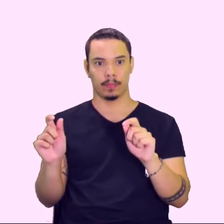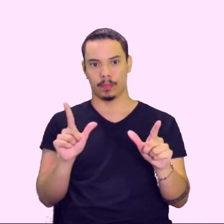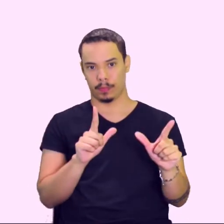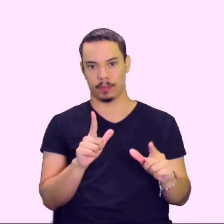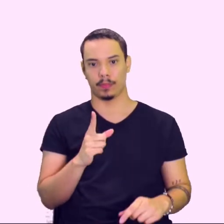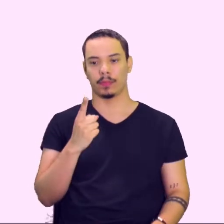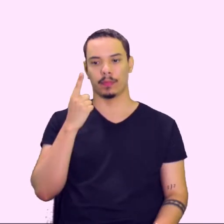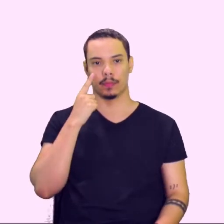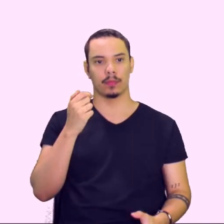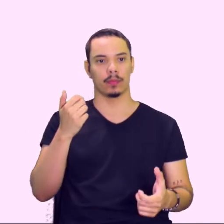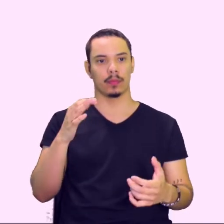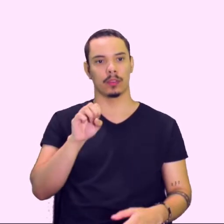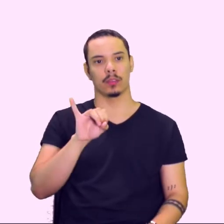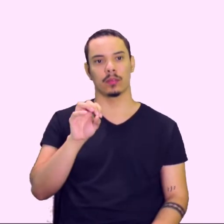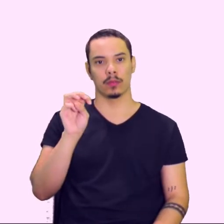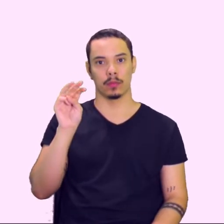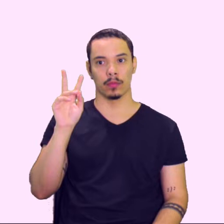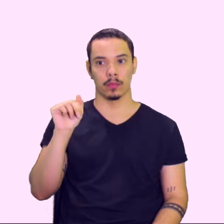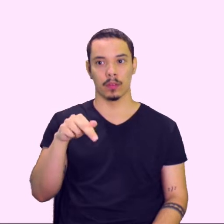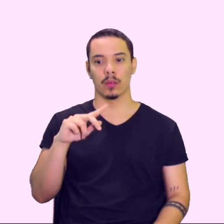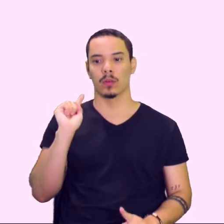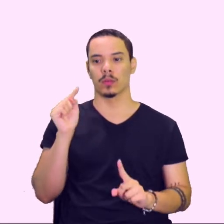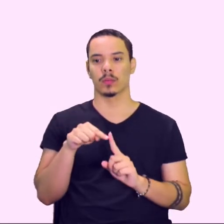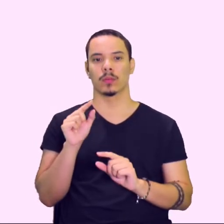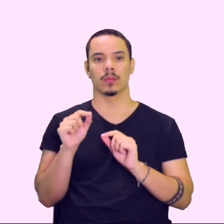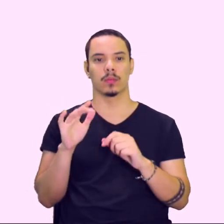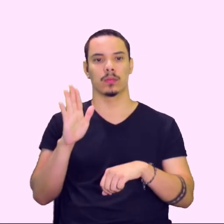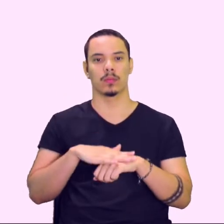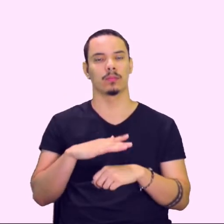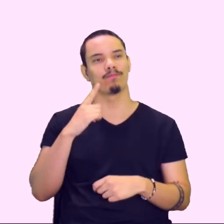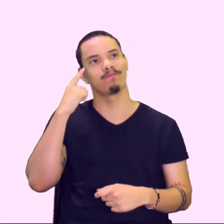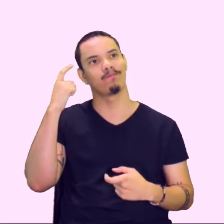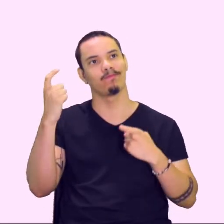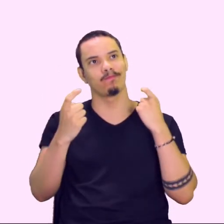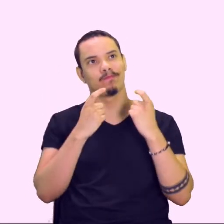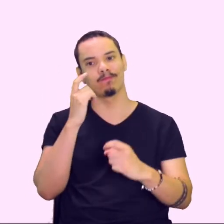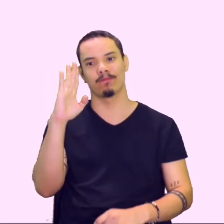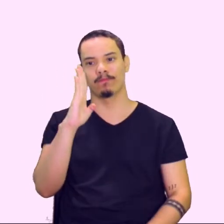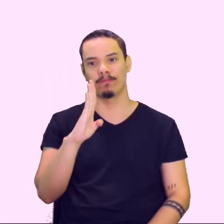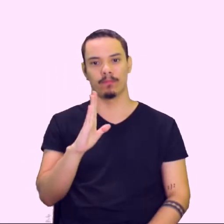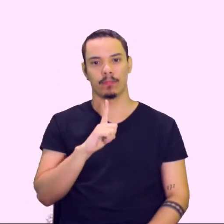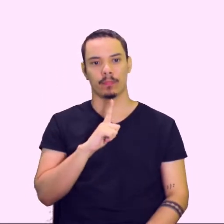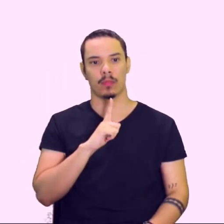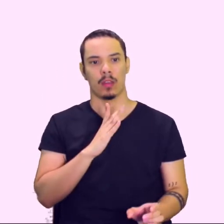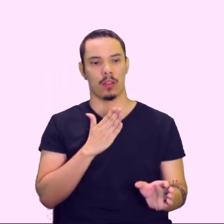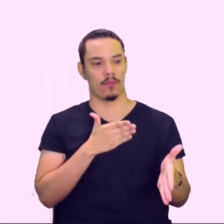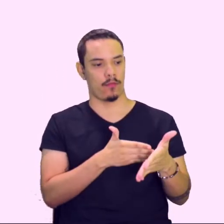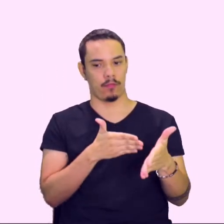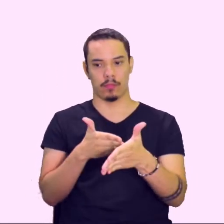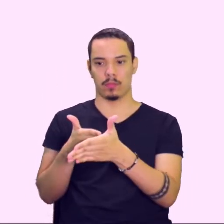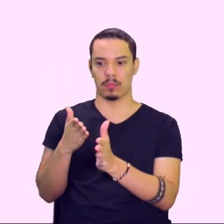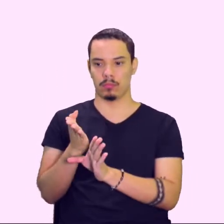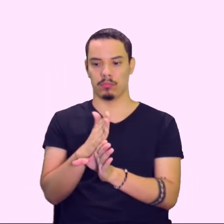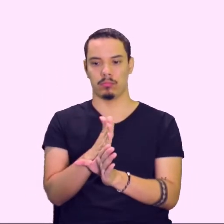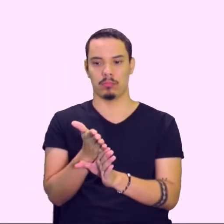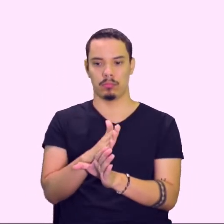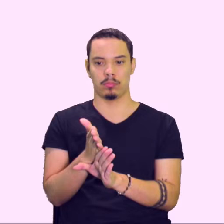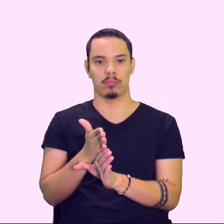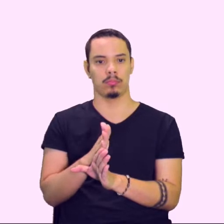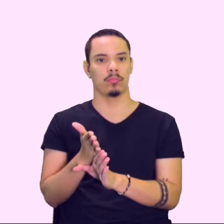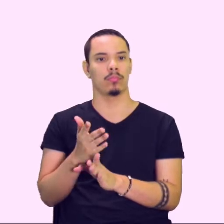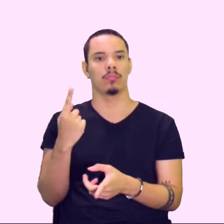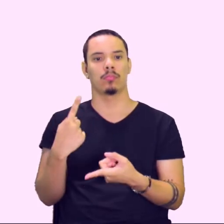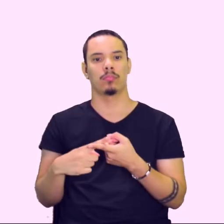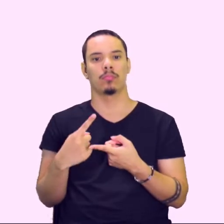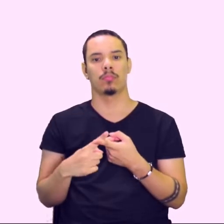o CIVAM, ele vai surgir por causa da preocupação do Brasil com essas fronteiras ligadas à guerrilha da Colômbia,